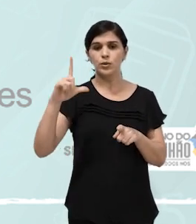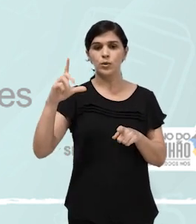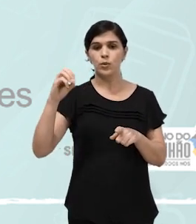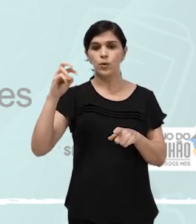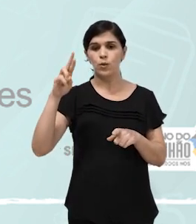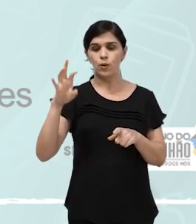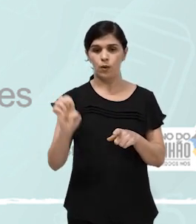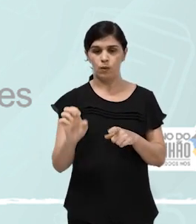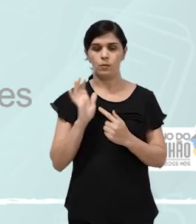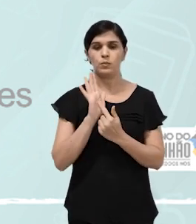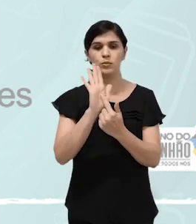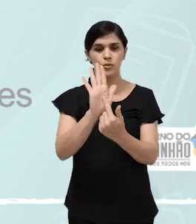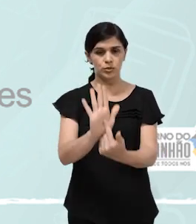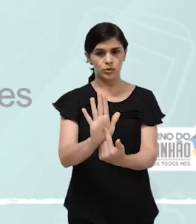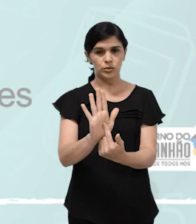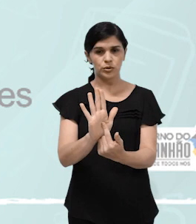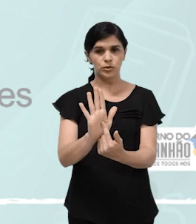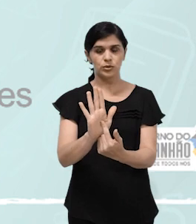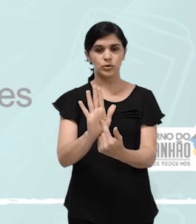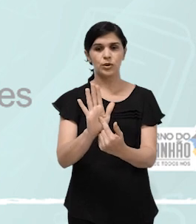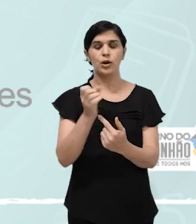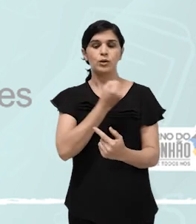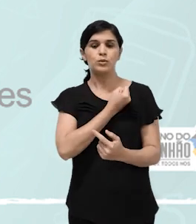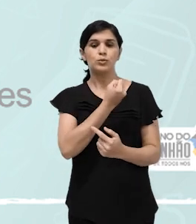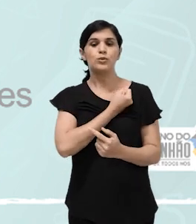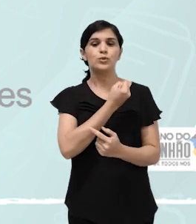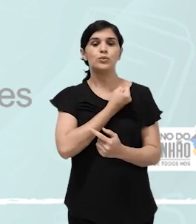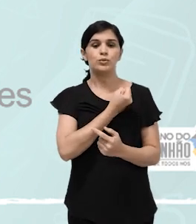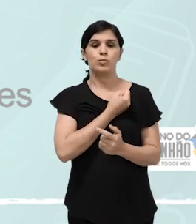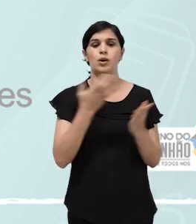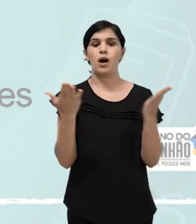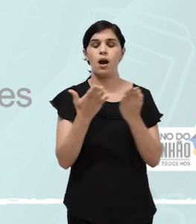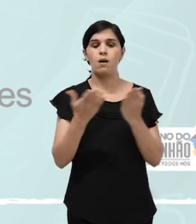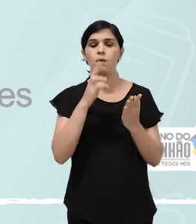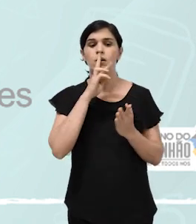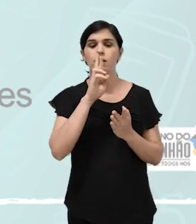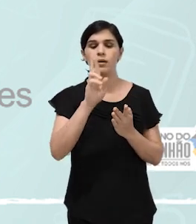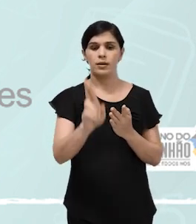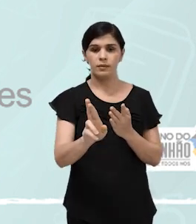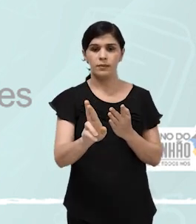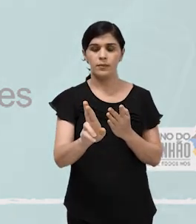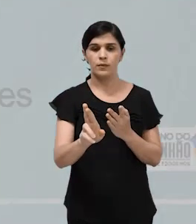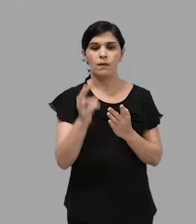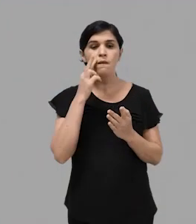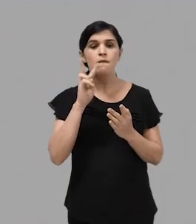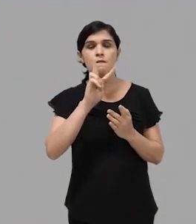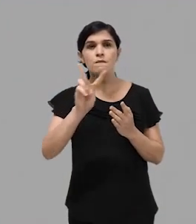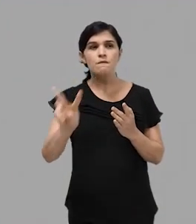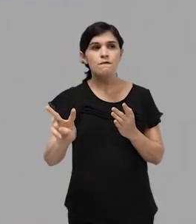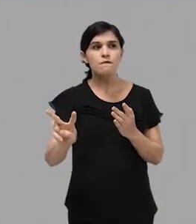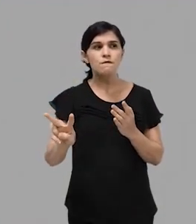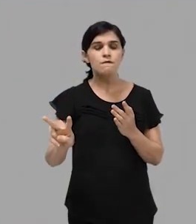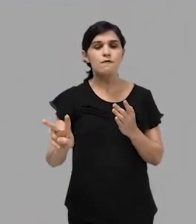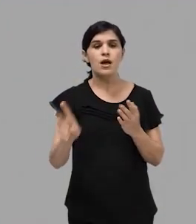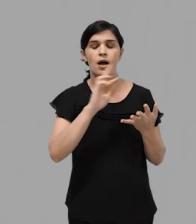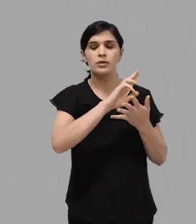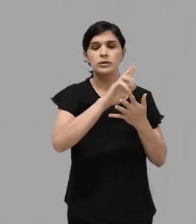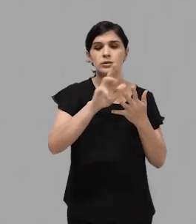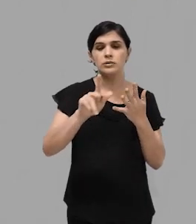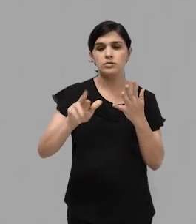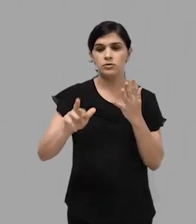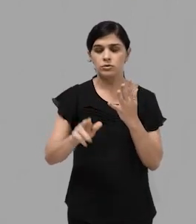os valores, certo? E vamos responder. Vamos começar fazendo a distribuição eletrônica dos